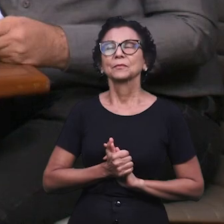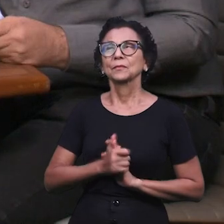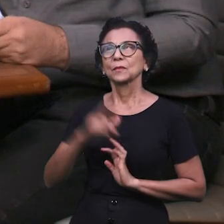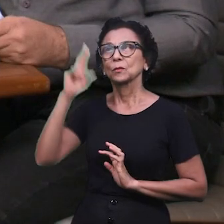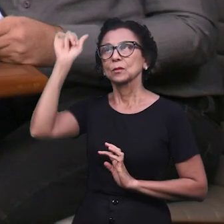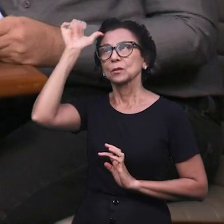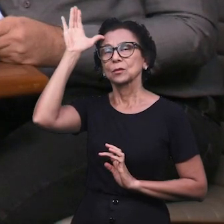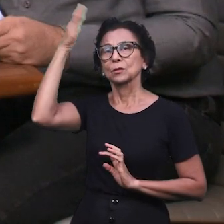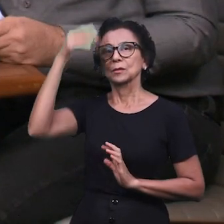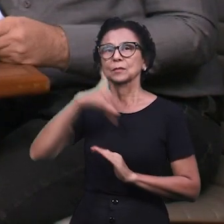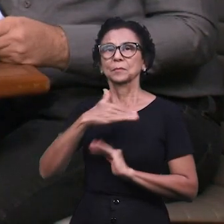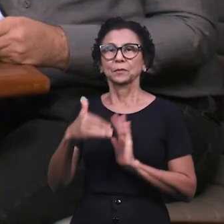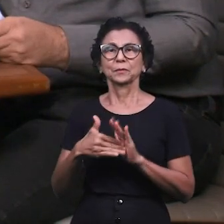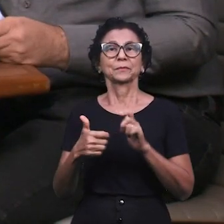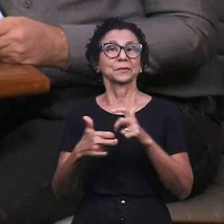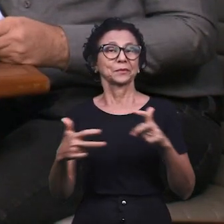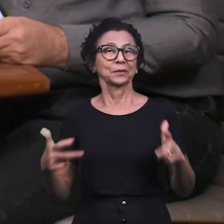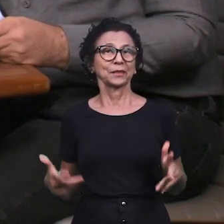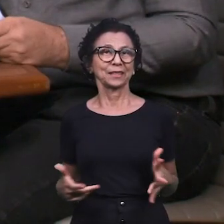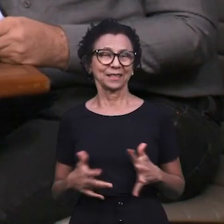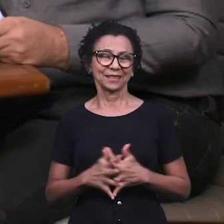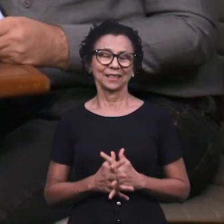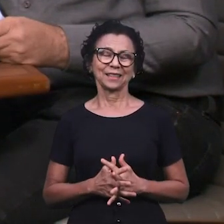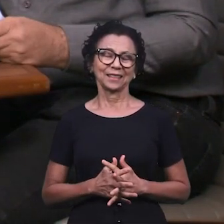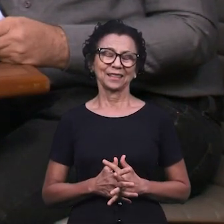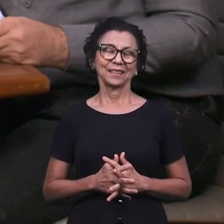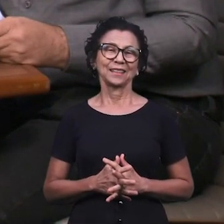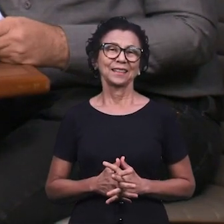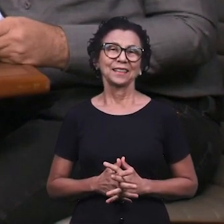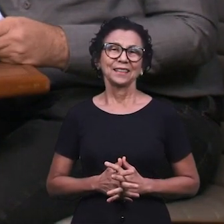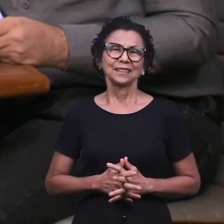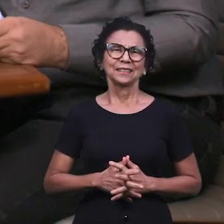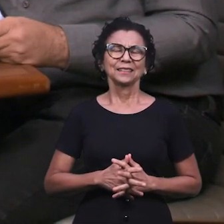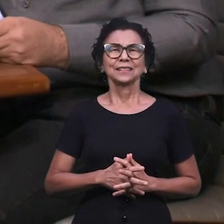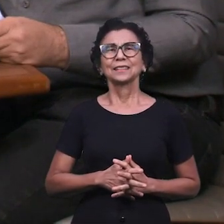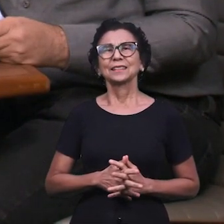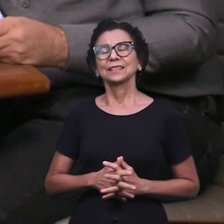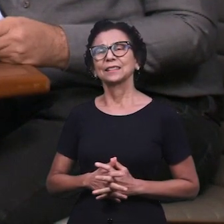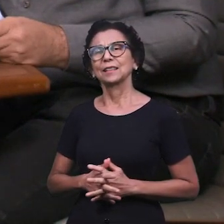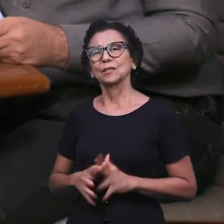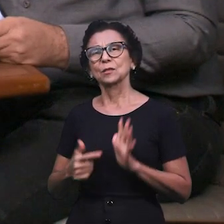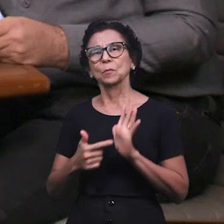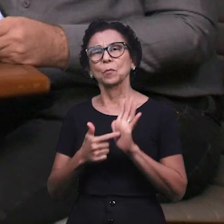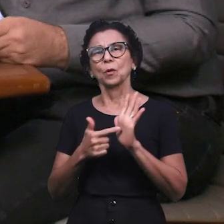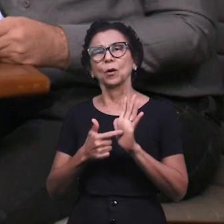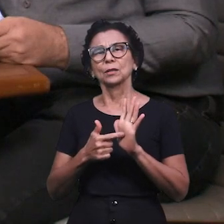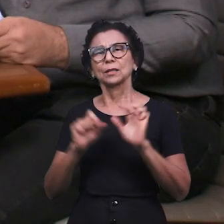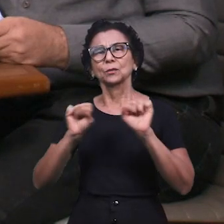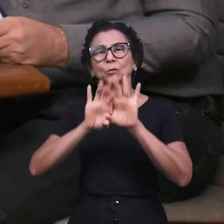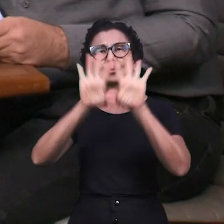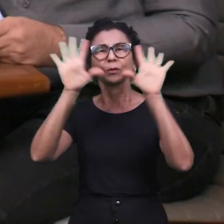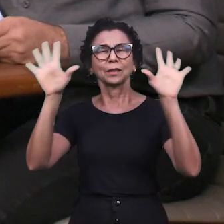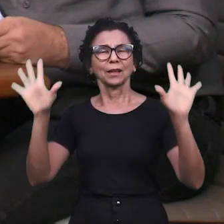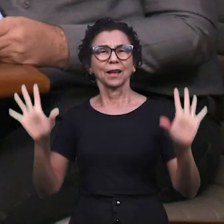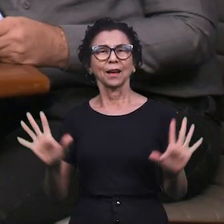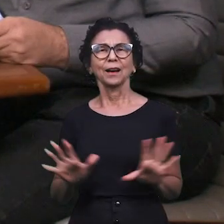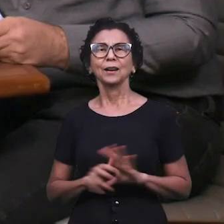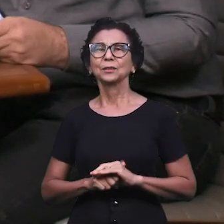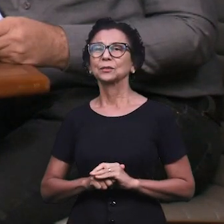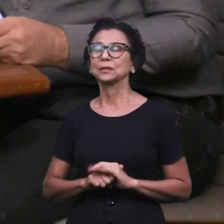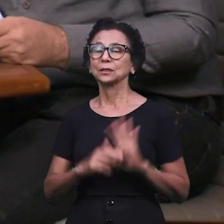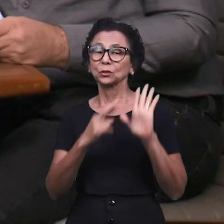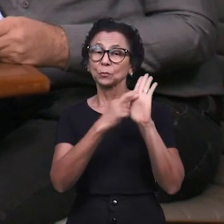todas as coisas, Todas né? as coisas. O Senhor é aquele que esclarece todas as coisas. Aqui havia um ritual, uma forma como